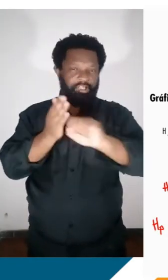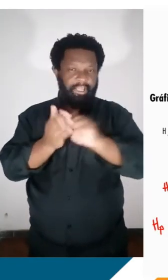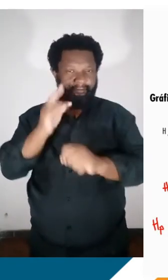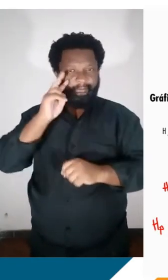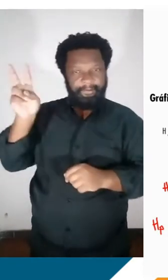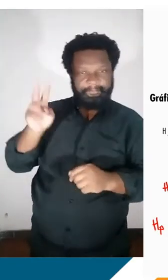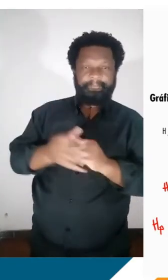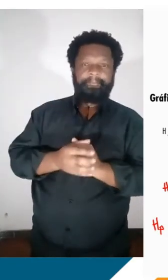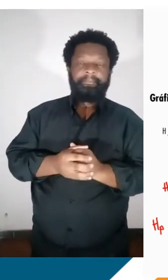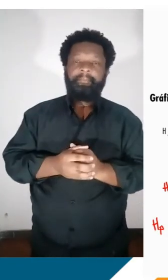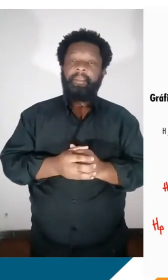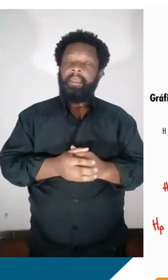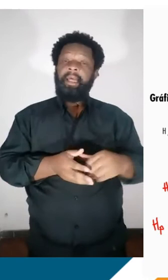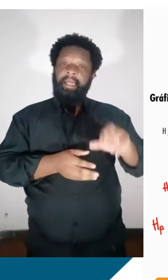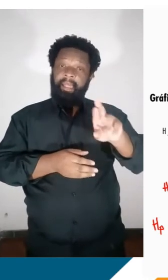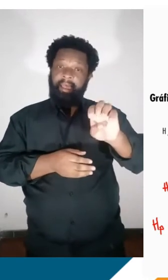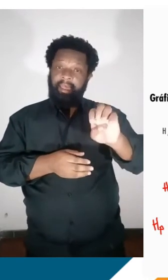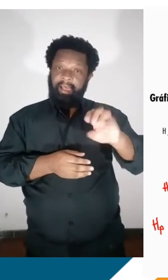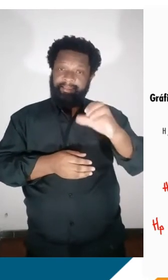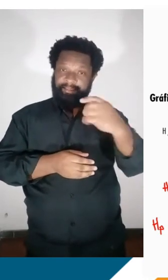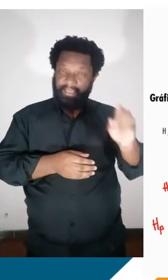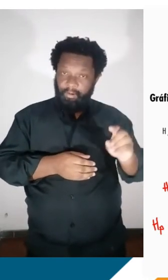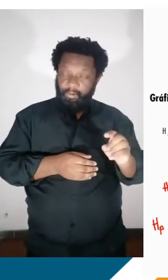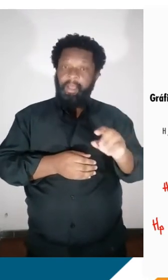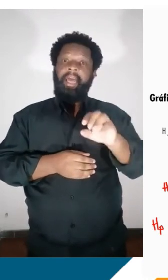da seguinte forma: reações